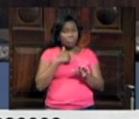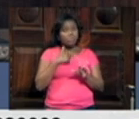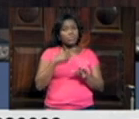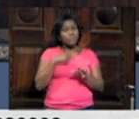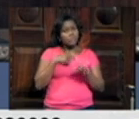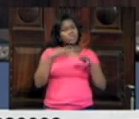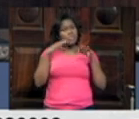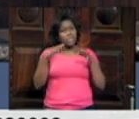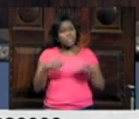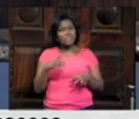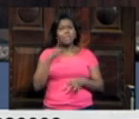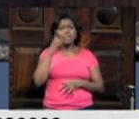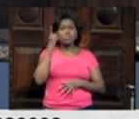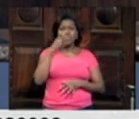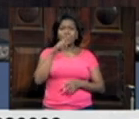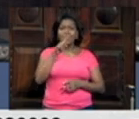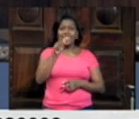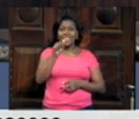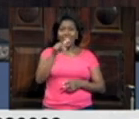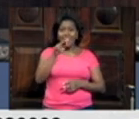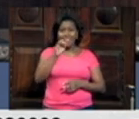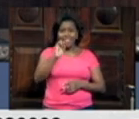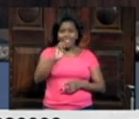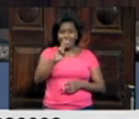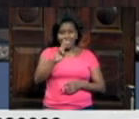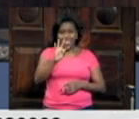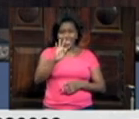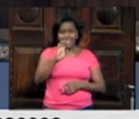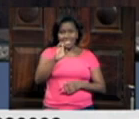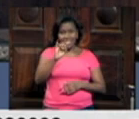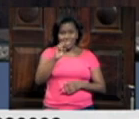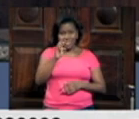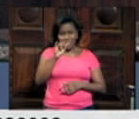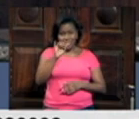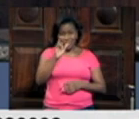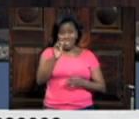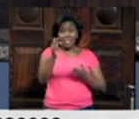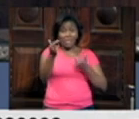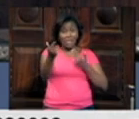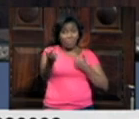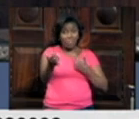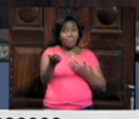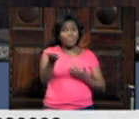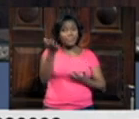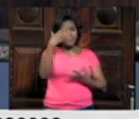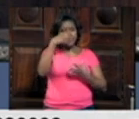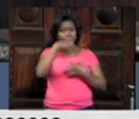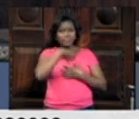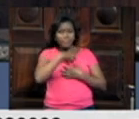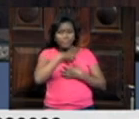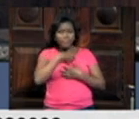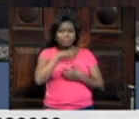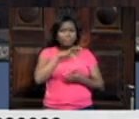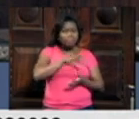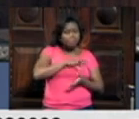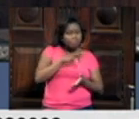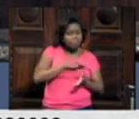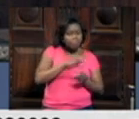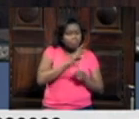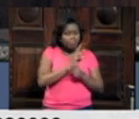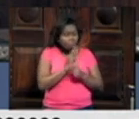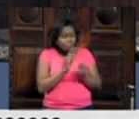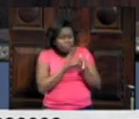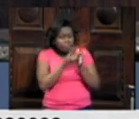que o deputado Zaqueu Teixeira também, não deixou para trás o seu espírito investigativo, tomei